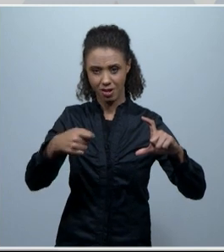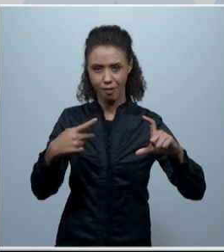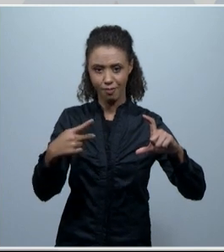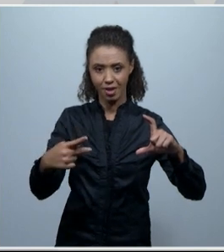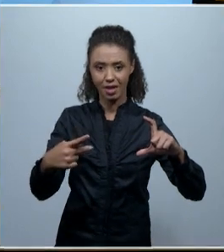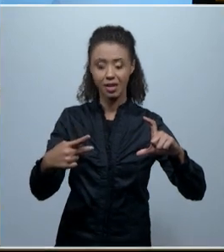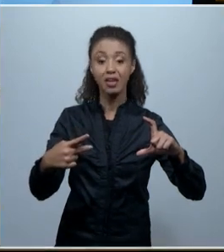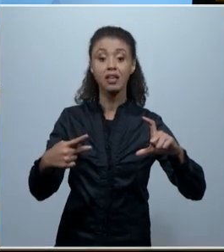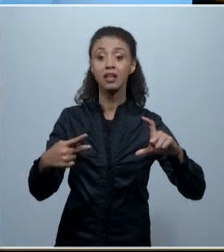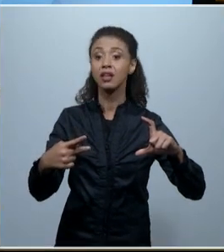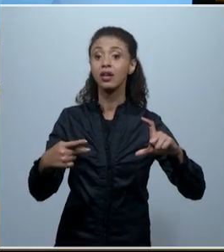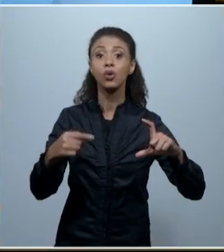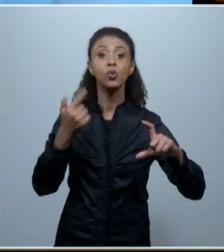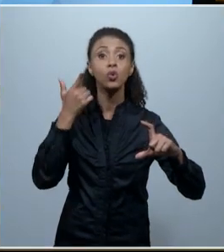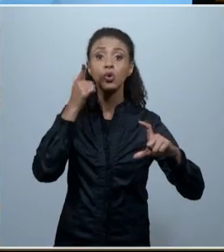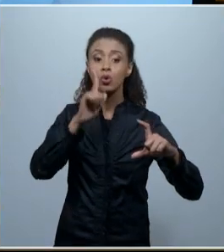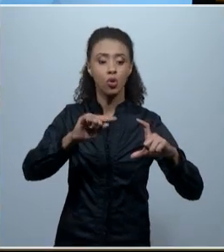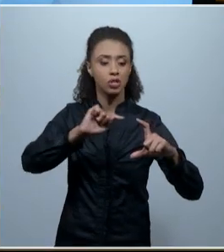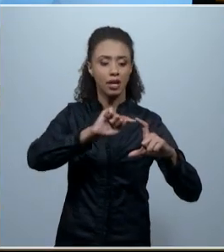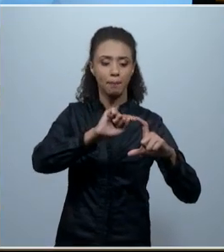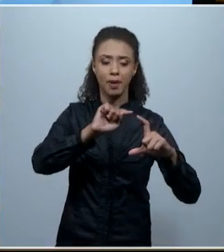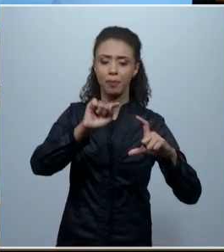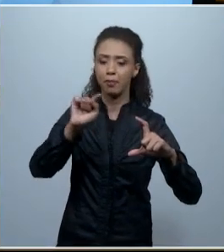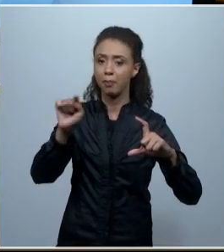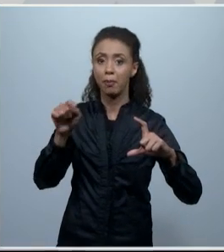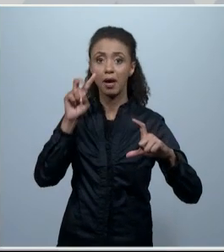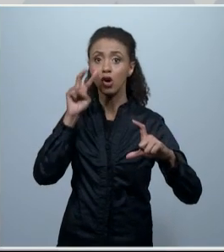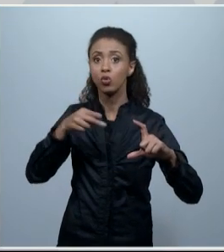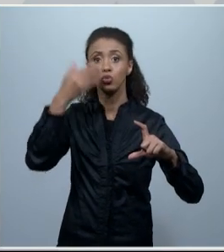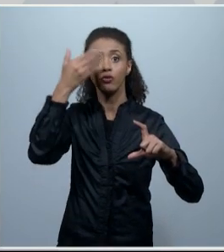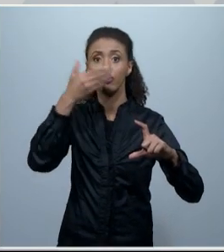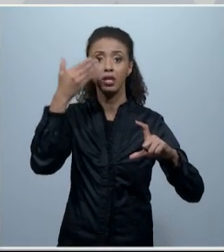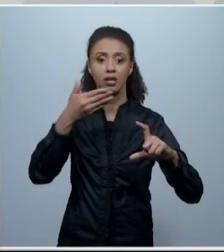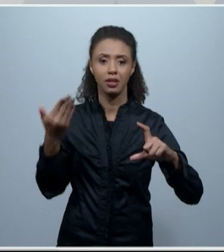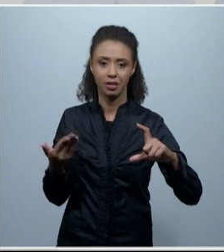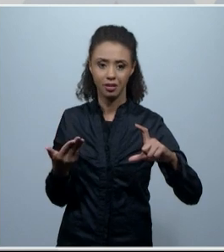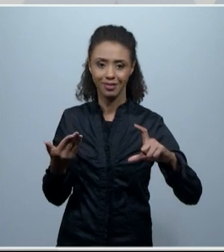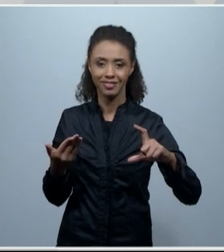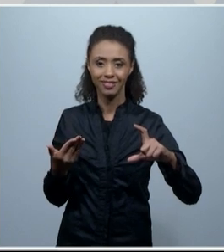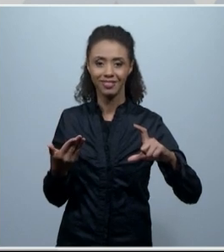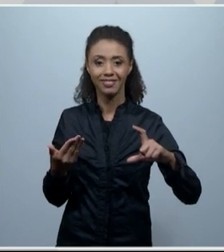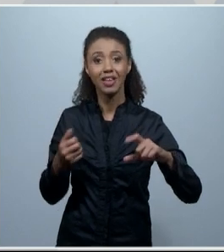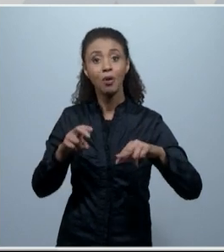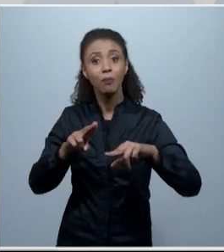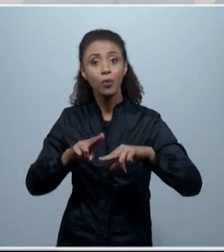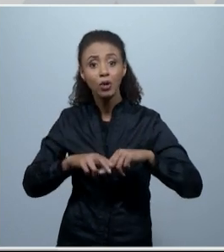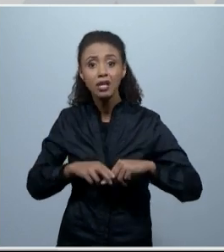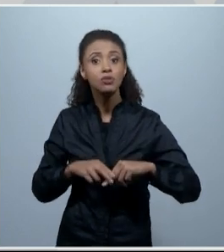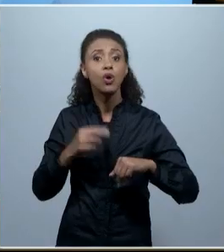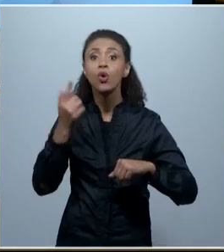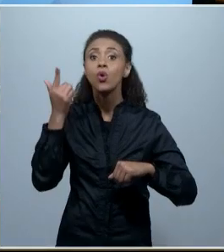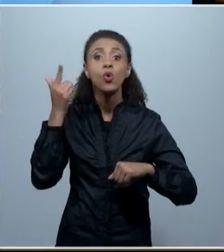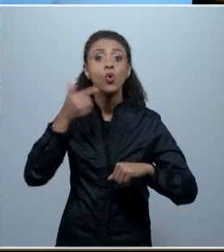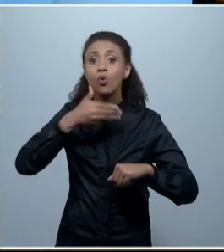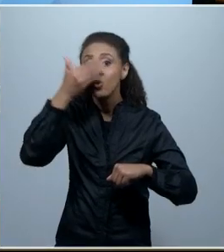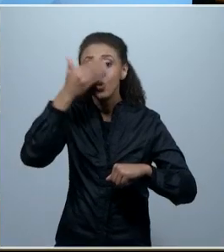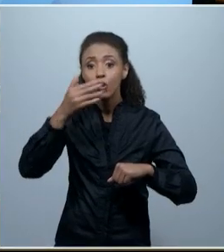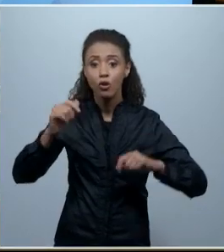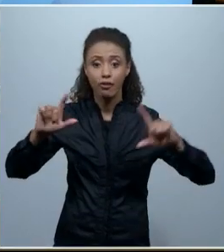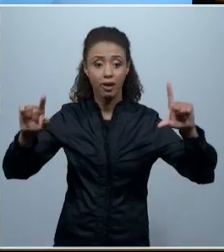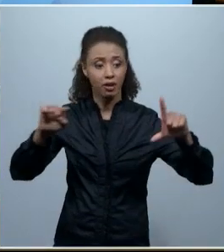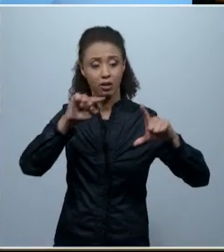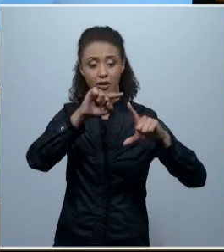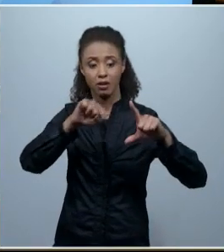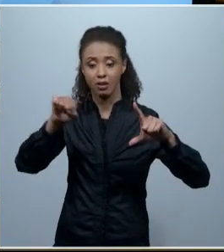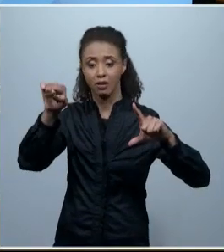plano de verdade e aí existe mais de uma paralela passando por um ponto então a resposta é inacreditável problema das